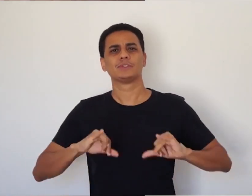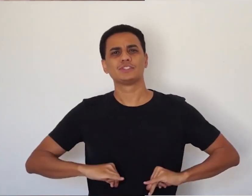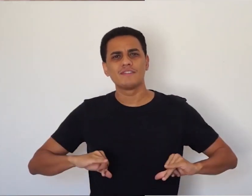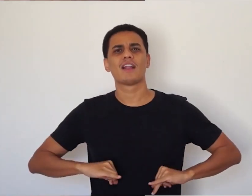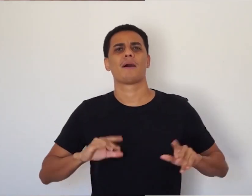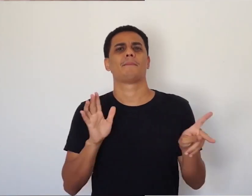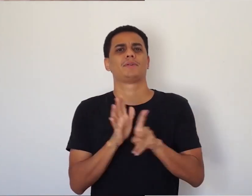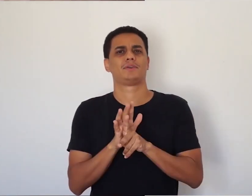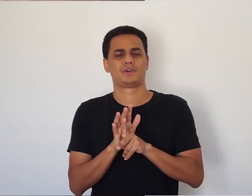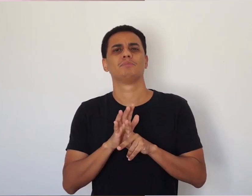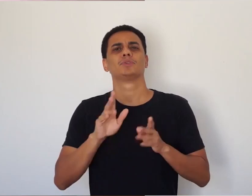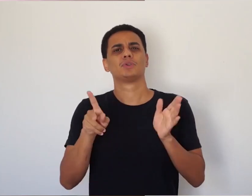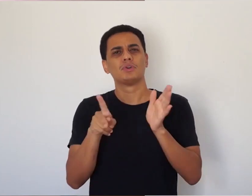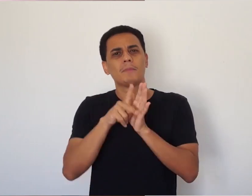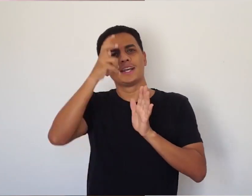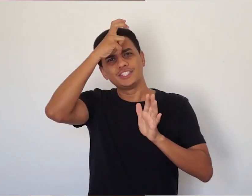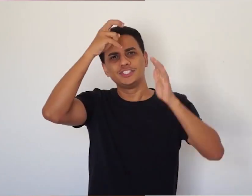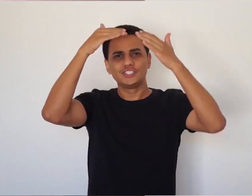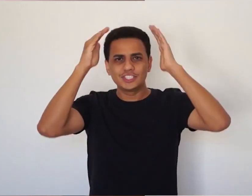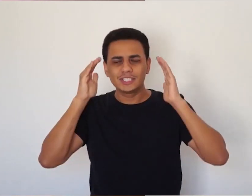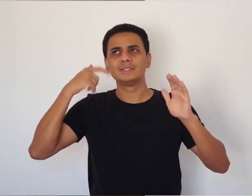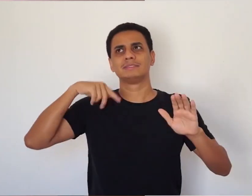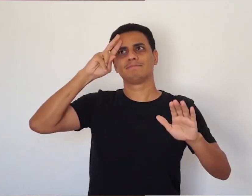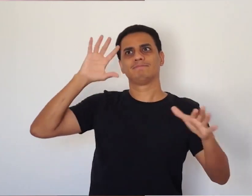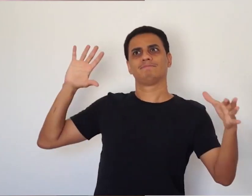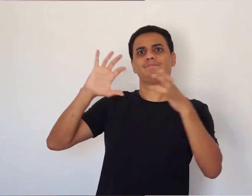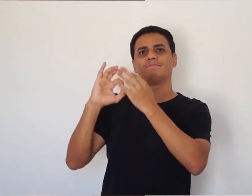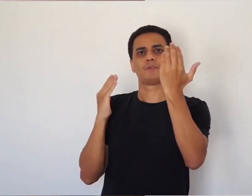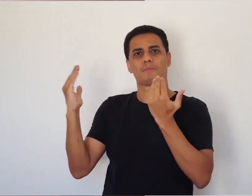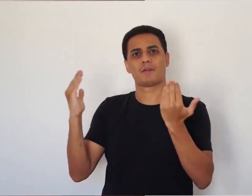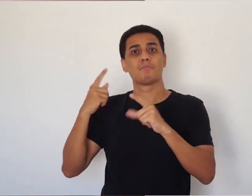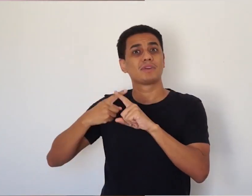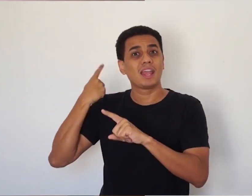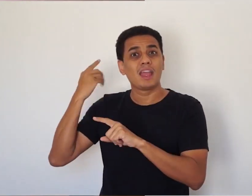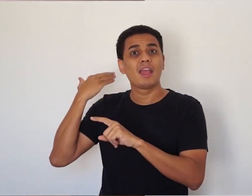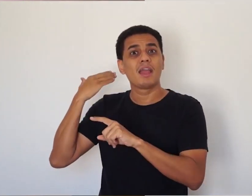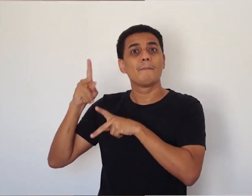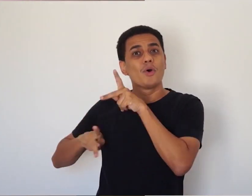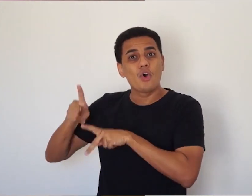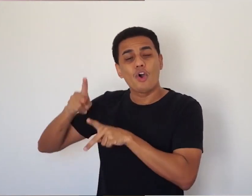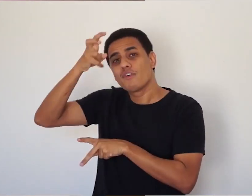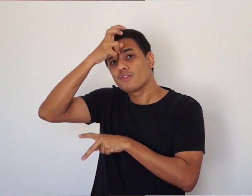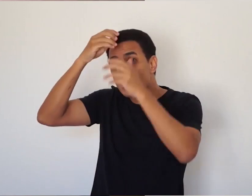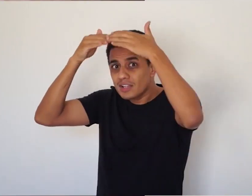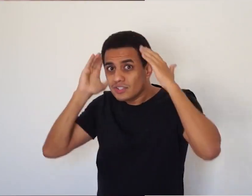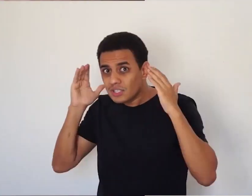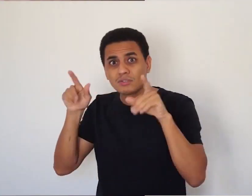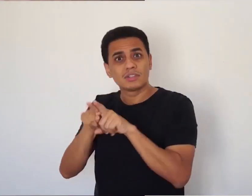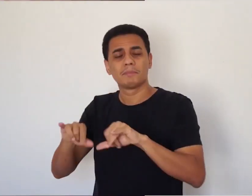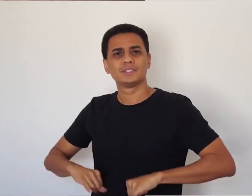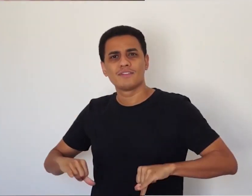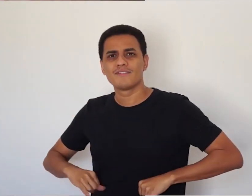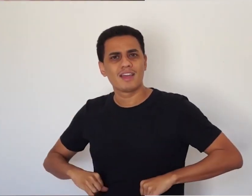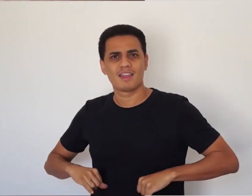do sofrimento do Egito, de que realmente a Bíblia diz que foi tão doloroso, foi tão forte. A Bíblia diz assim, que houve